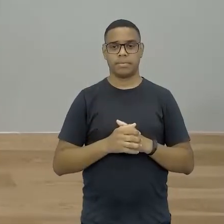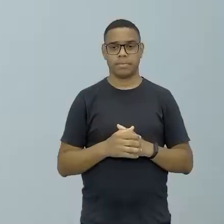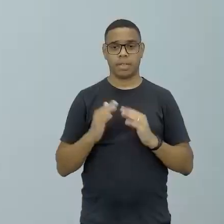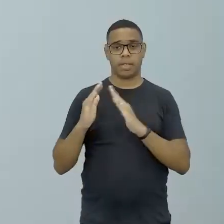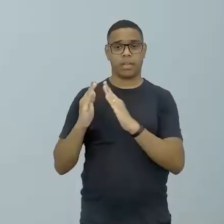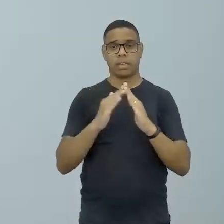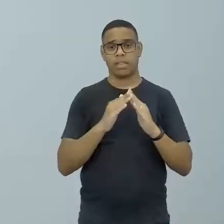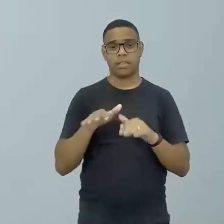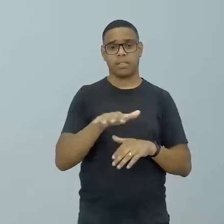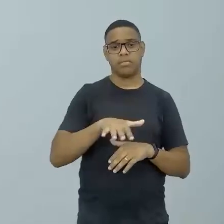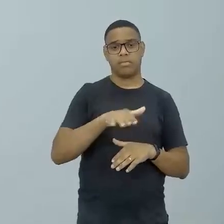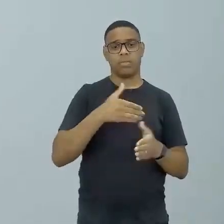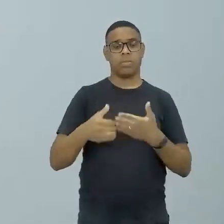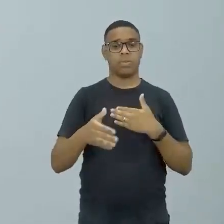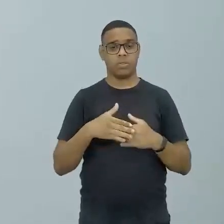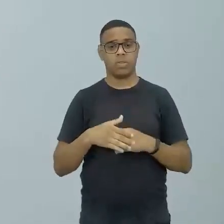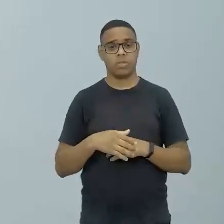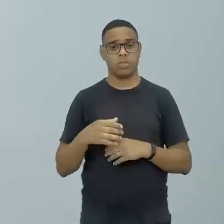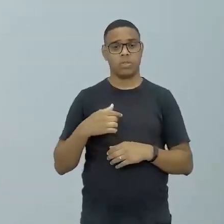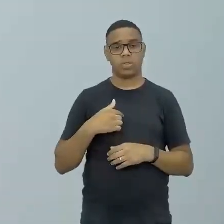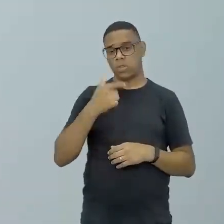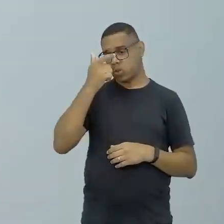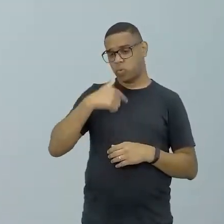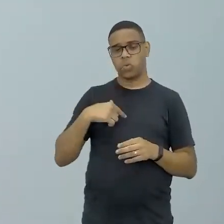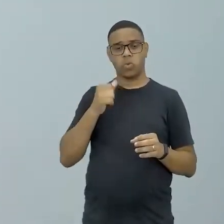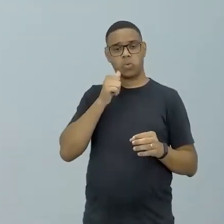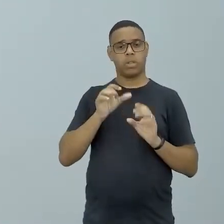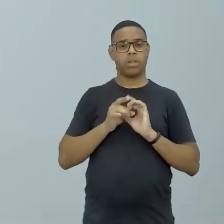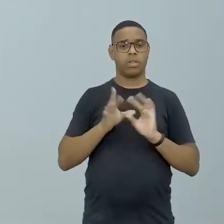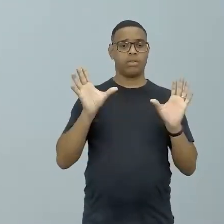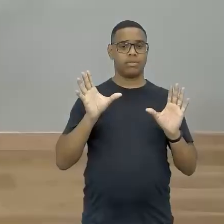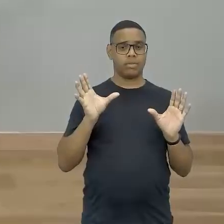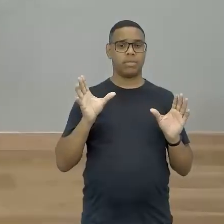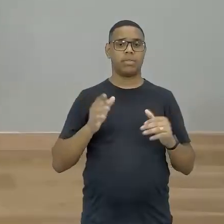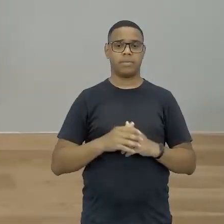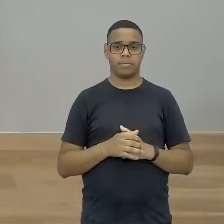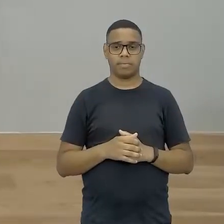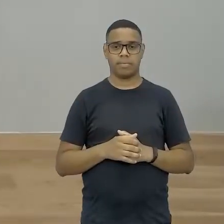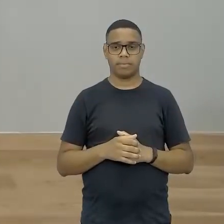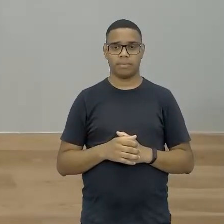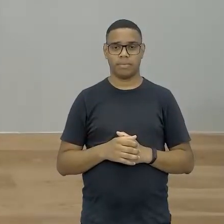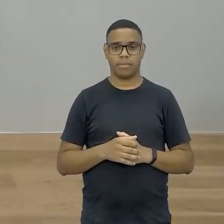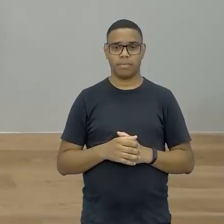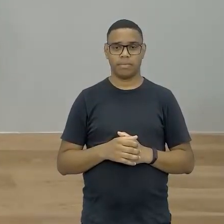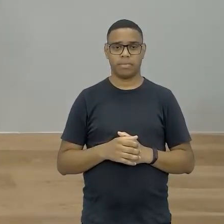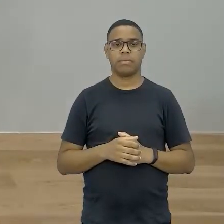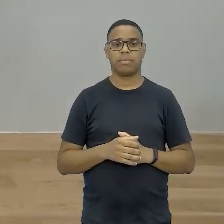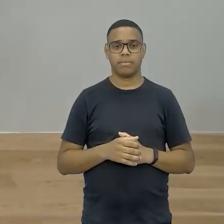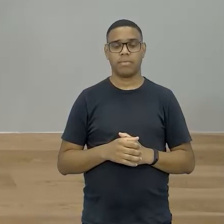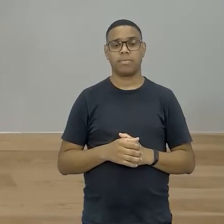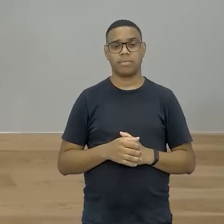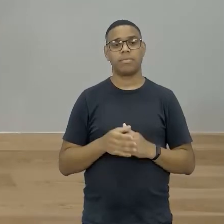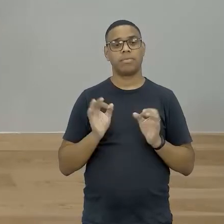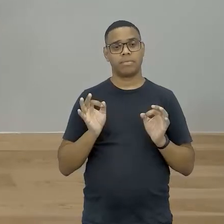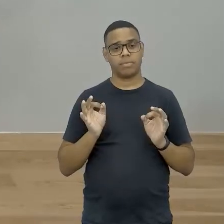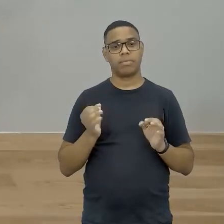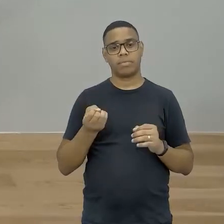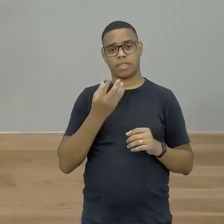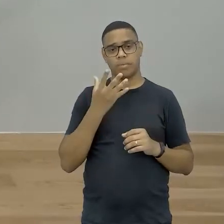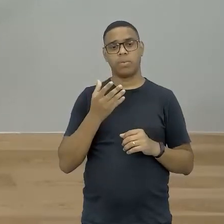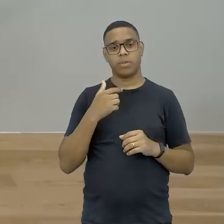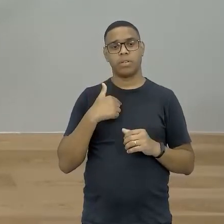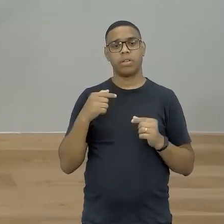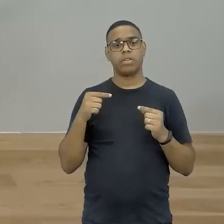mora, da região do mundo. Boa sacada, não, eu sou gostei. uma mulher livre. Isso. Eu não, sou uma mulher. Boa.